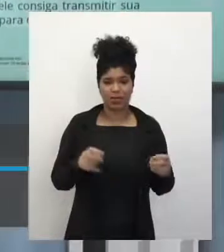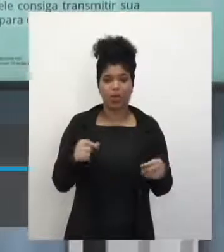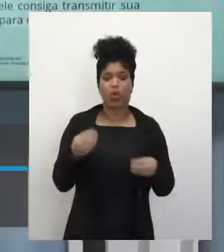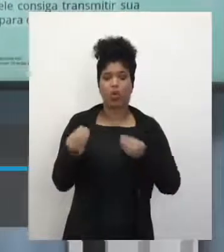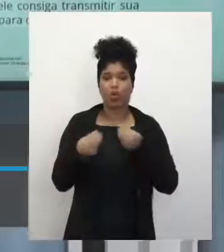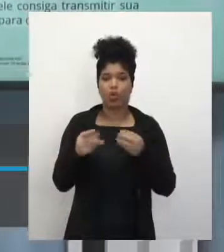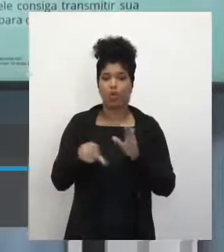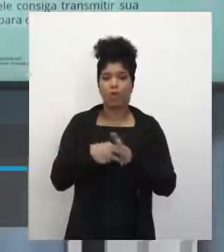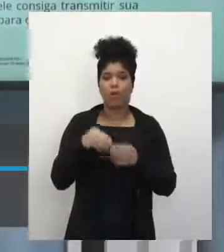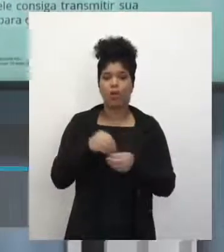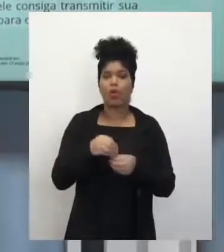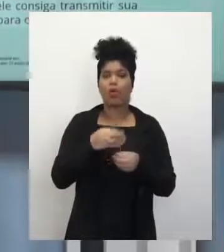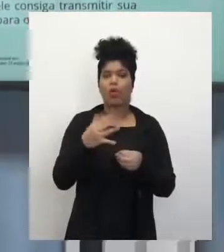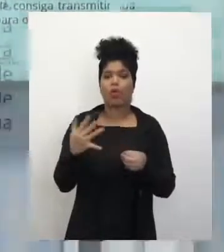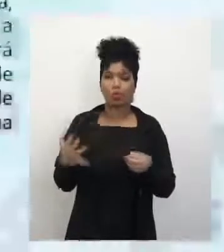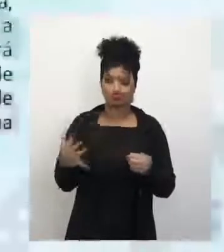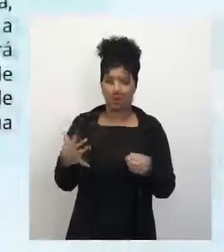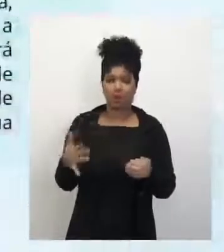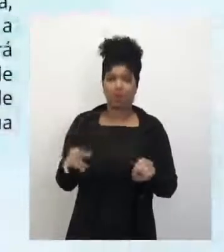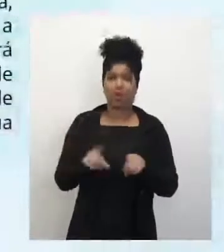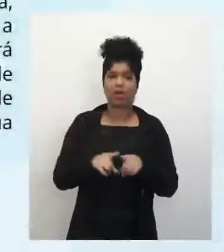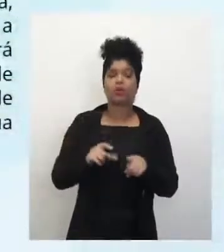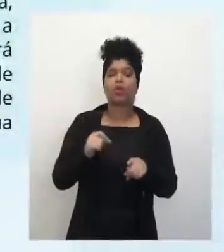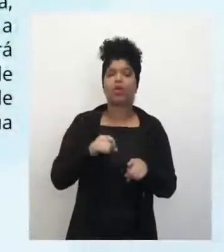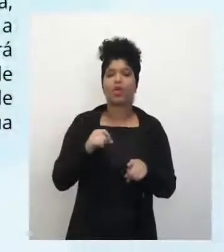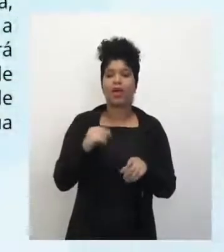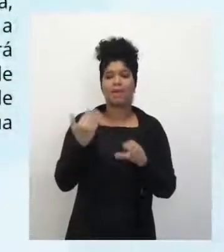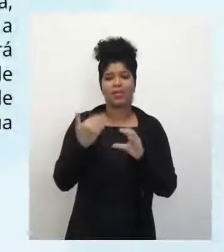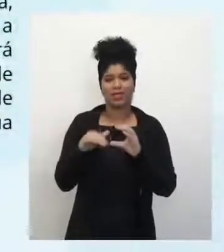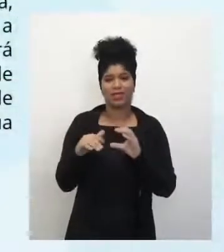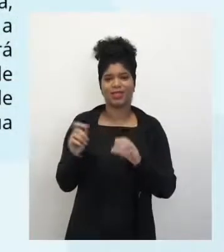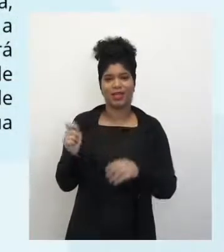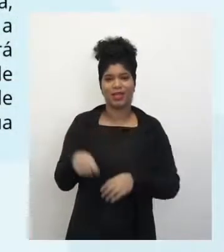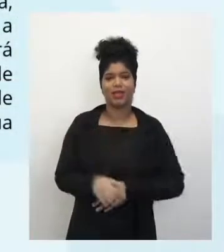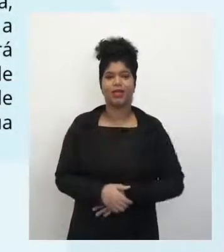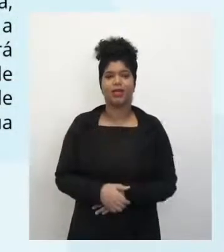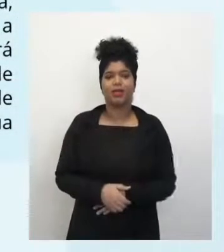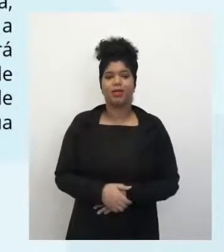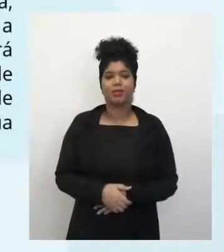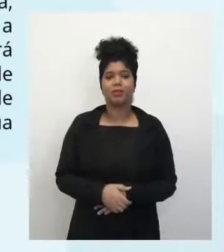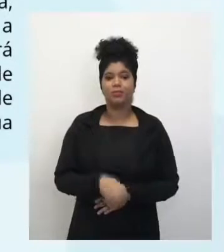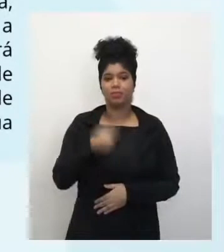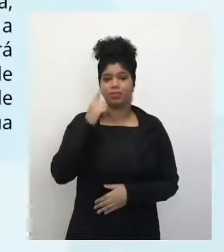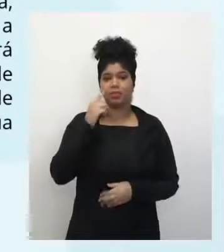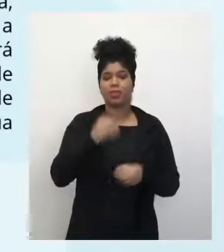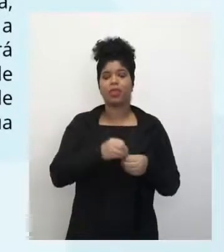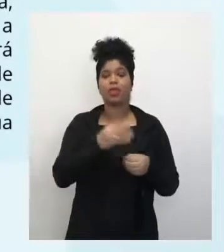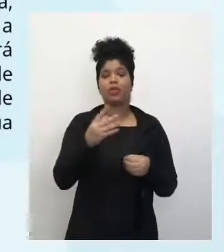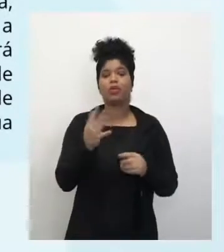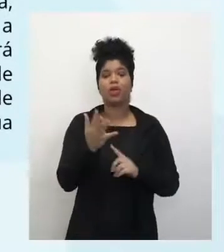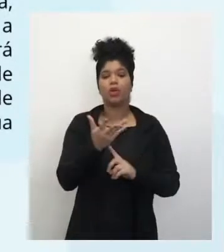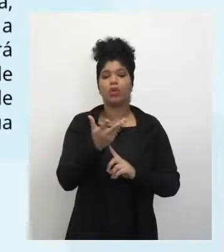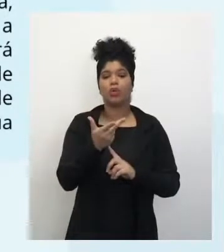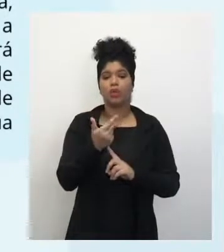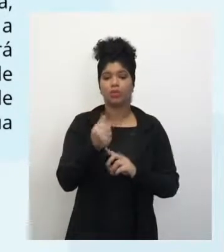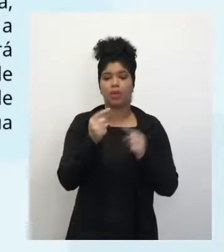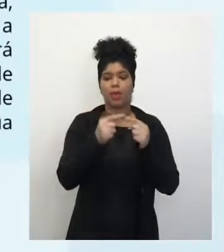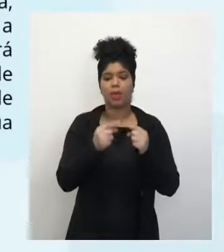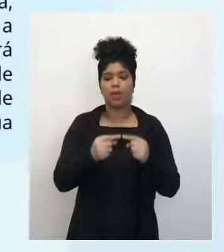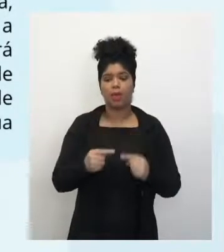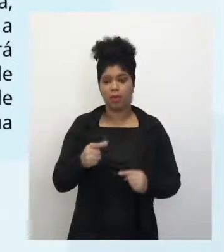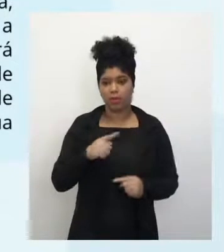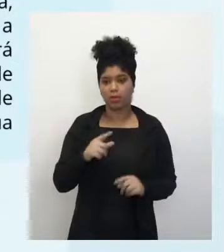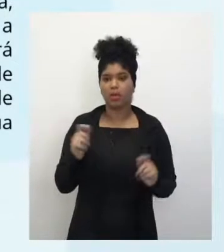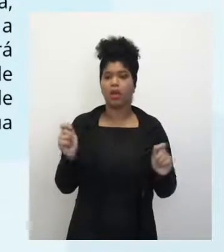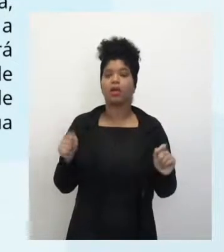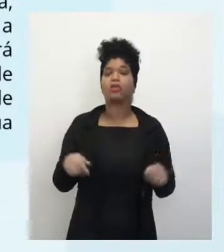ali o meu conteúdo ou o quê? A minha mensagem. Então, a forma conteúdo na arte, ela está intrinsecamente ligada. A